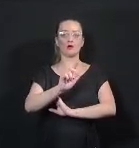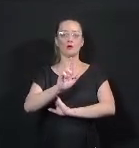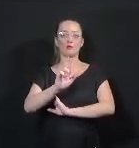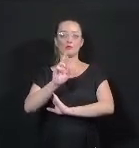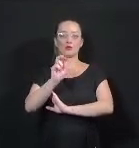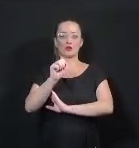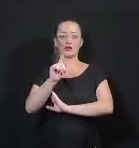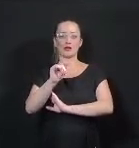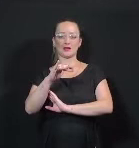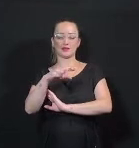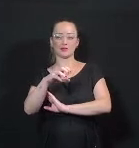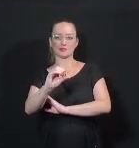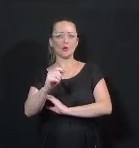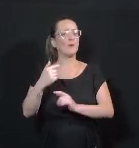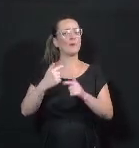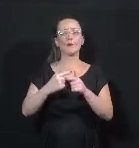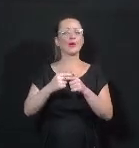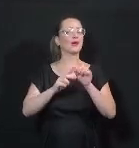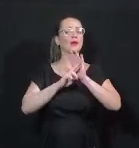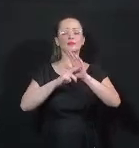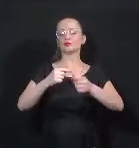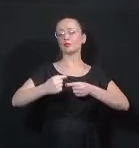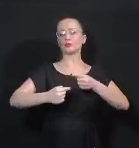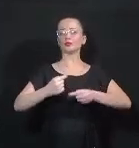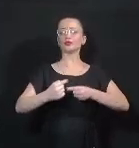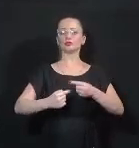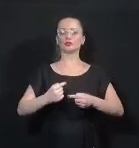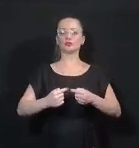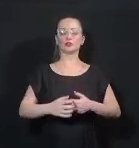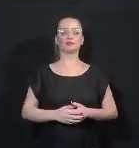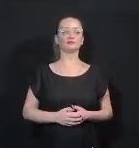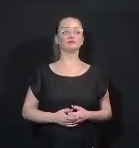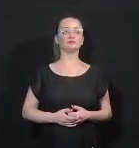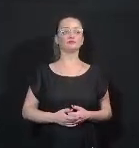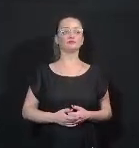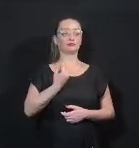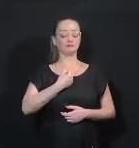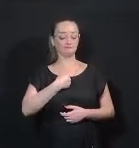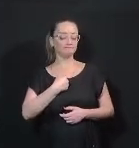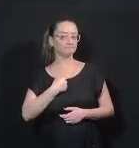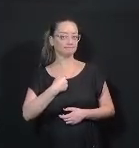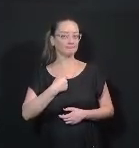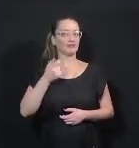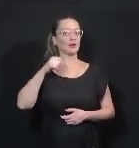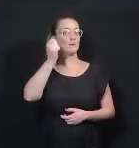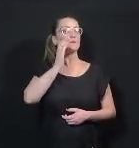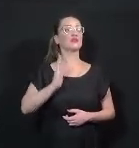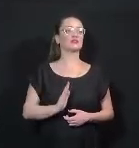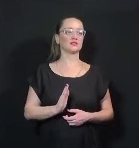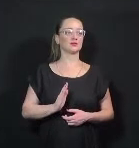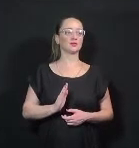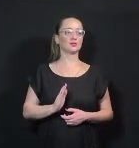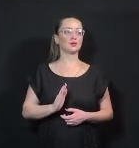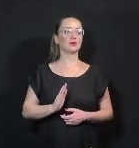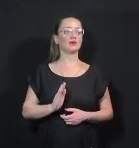que a representação política, no nosso caso, do Brasil,